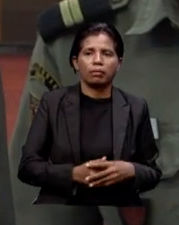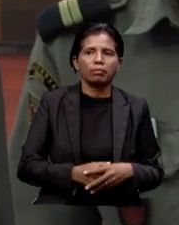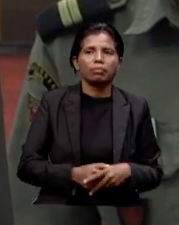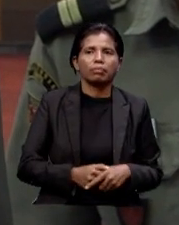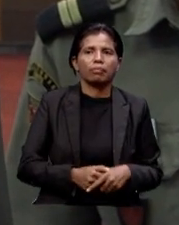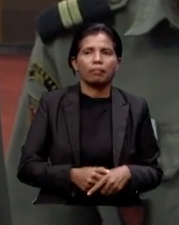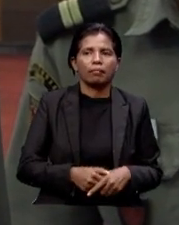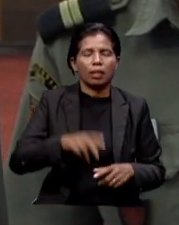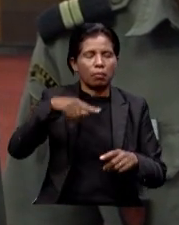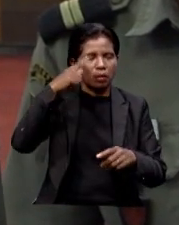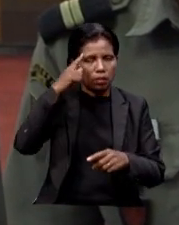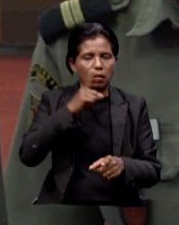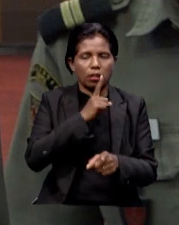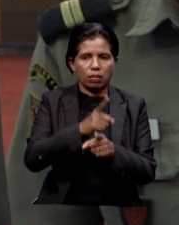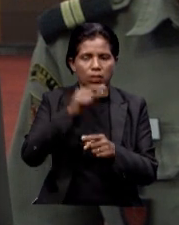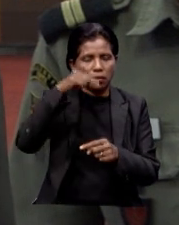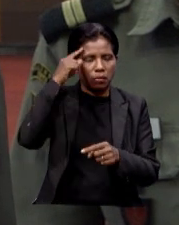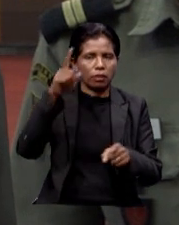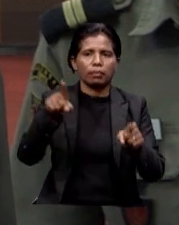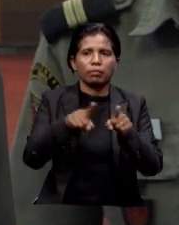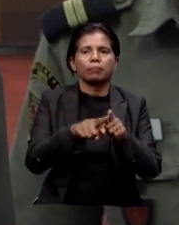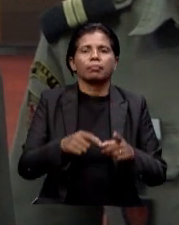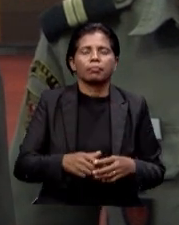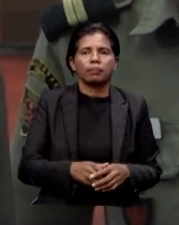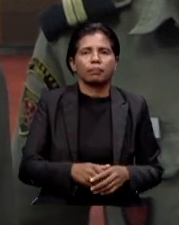a política é clara, os governos são 500.